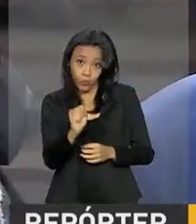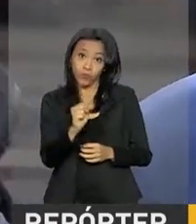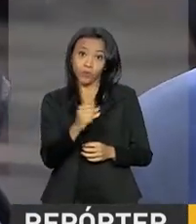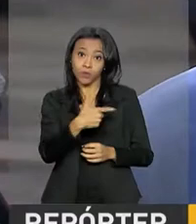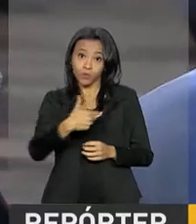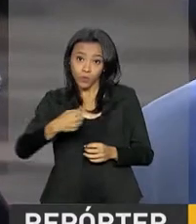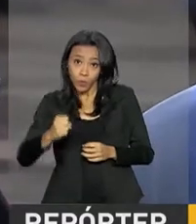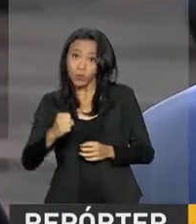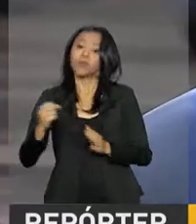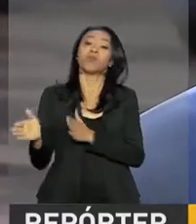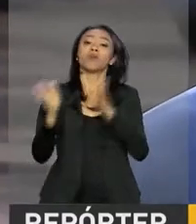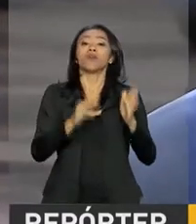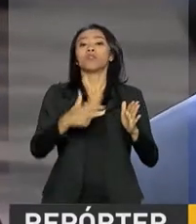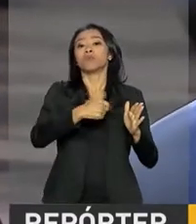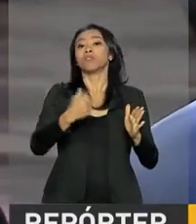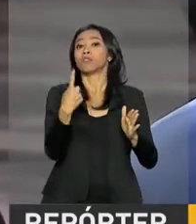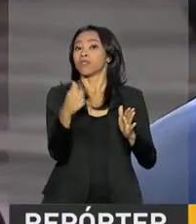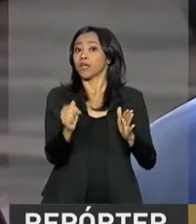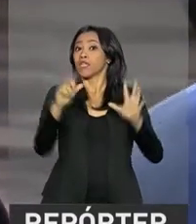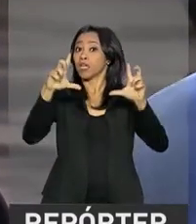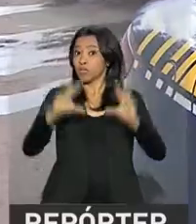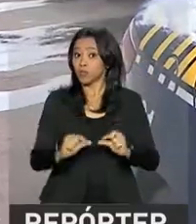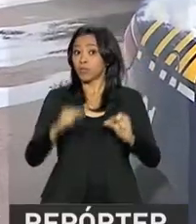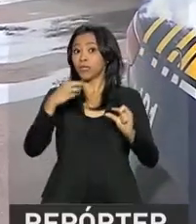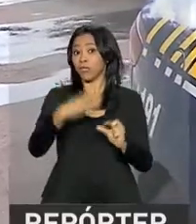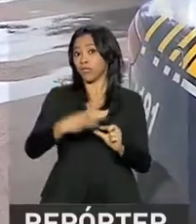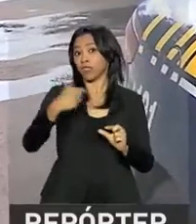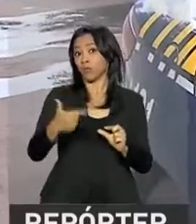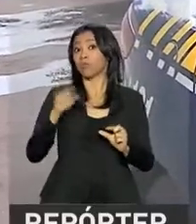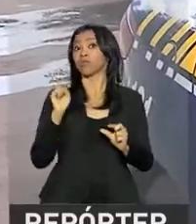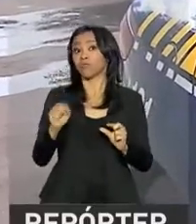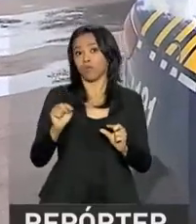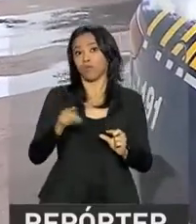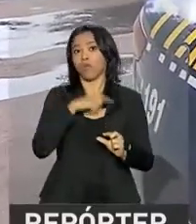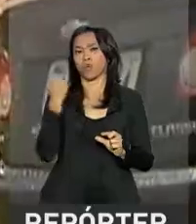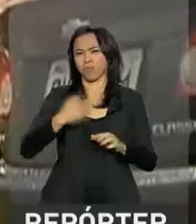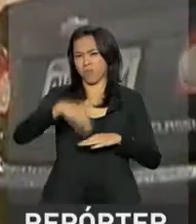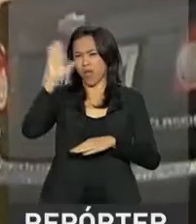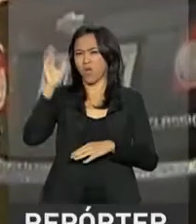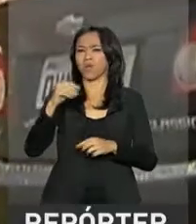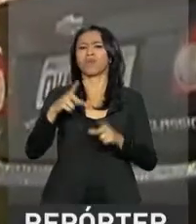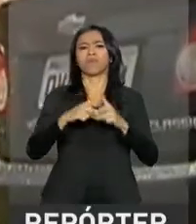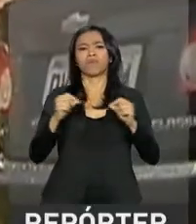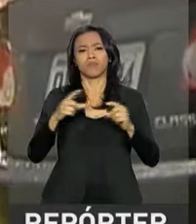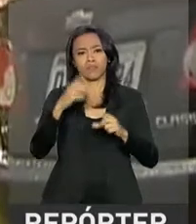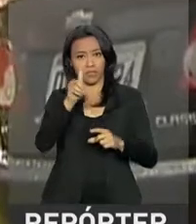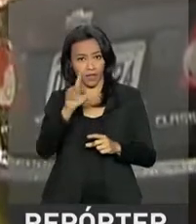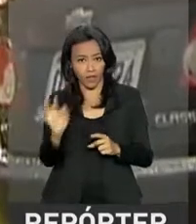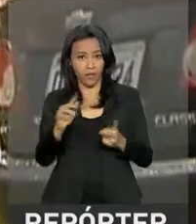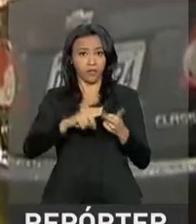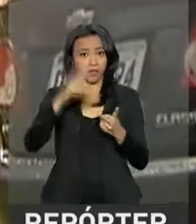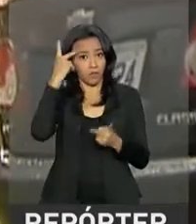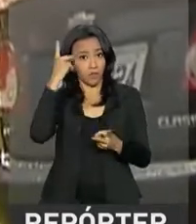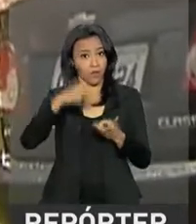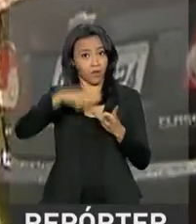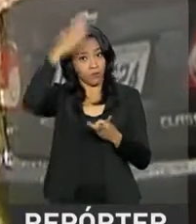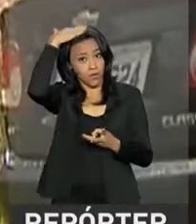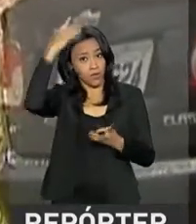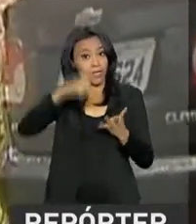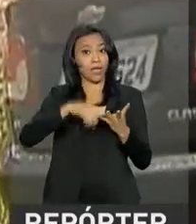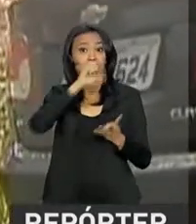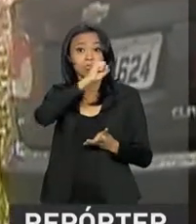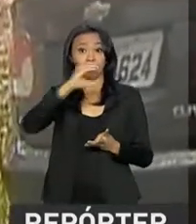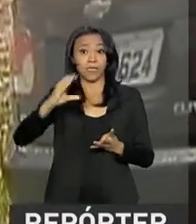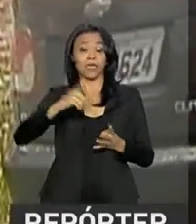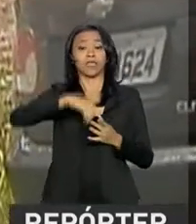caiu para 32 mil mortes as quedas foram maiores no distrito federal são paulo paraná santa catarina e mato grosso